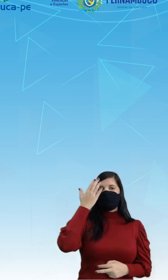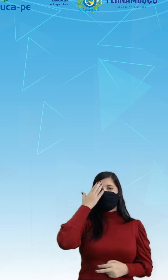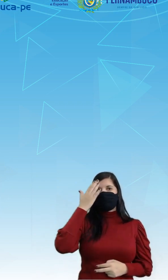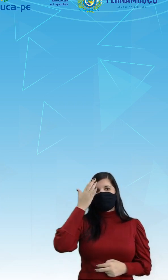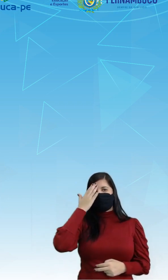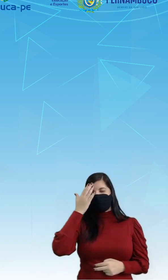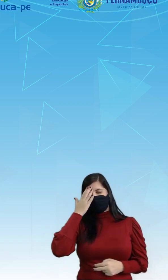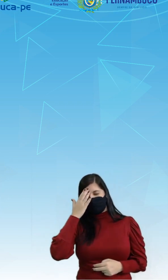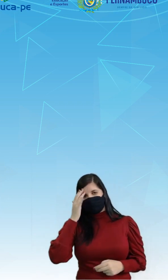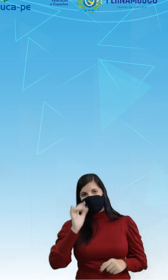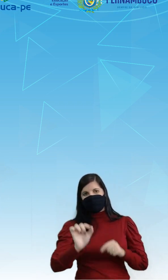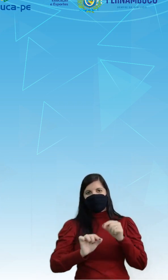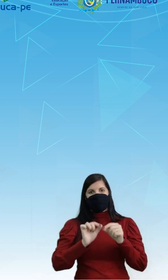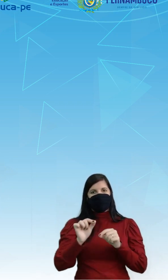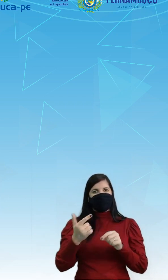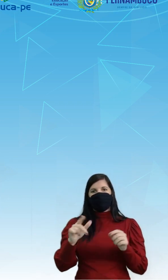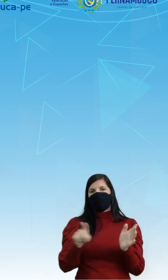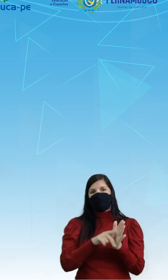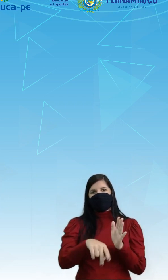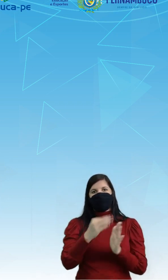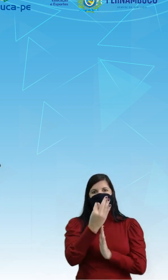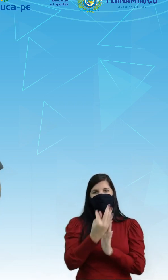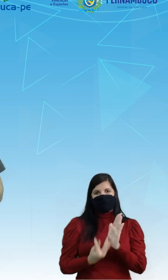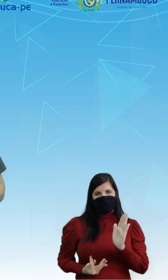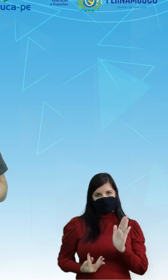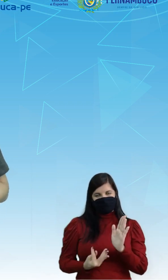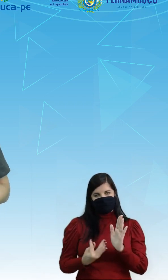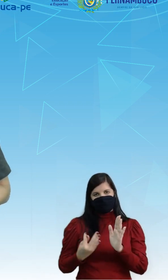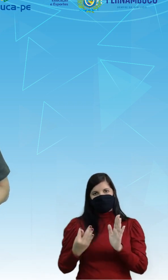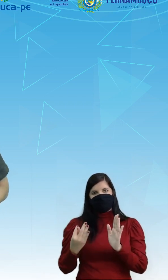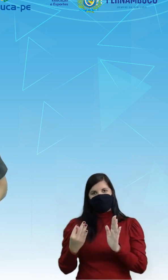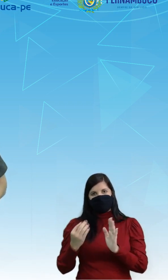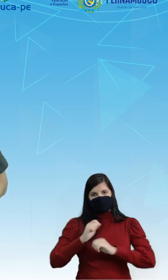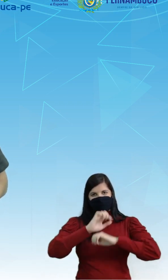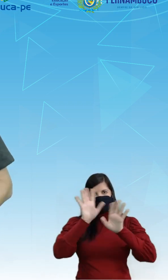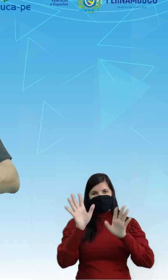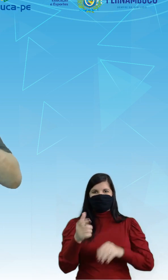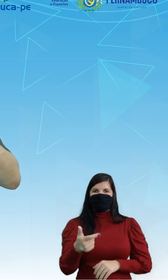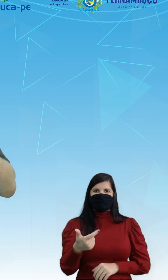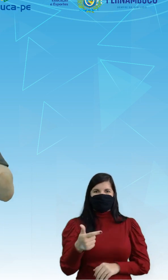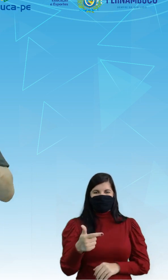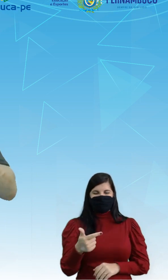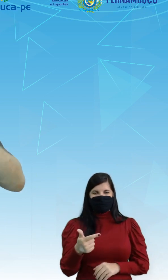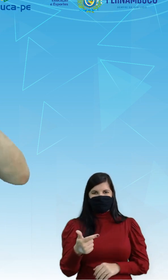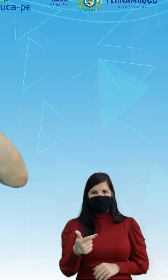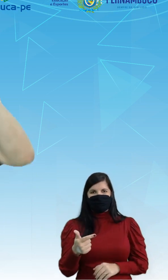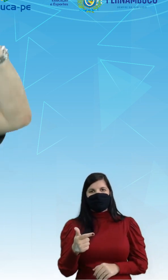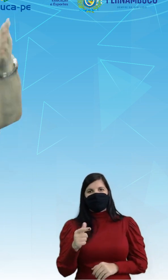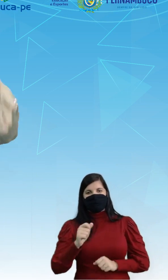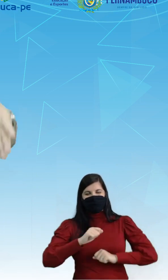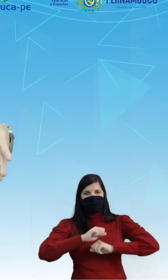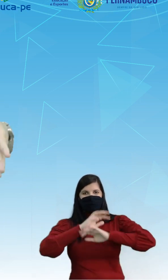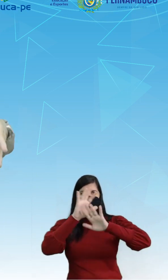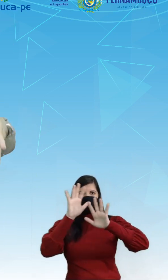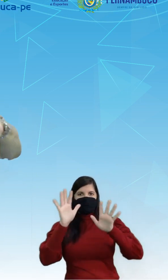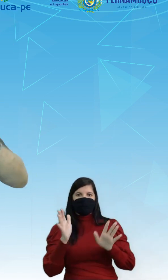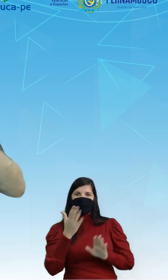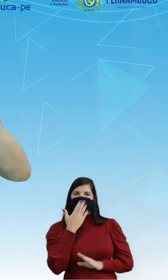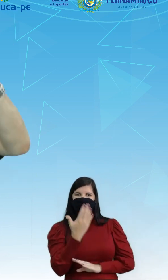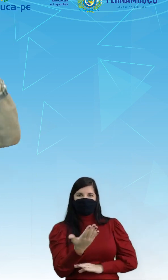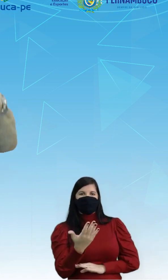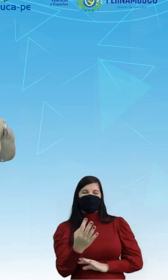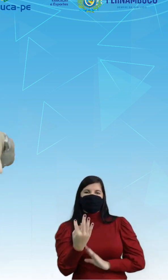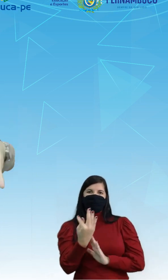não está dentro do texto explicitamente. Quando falamos explicitamente, na frente do